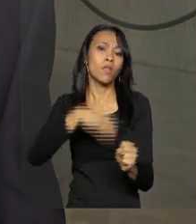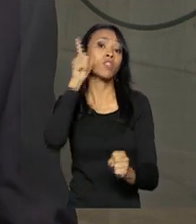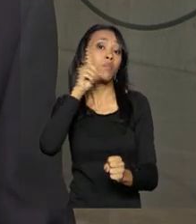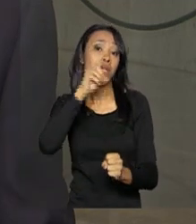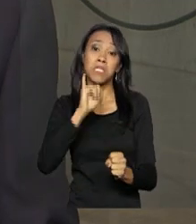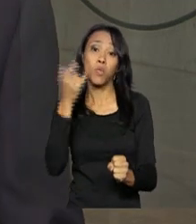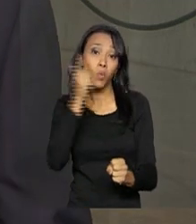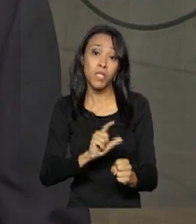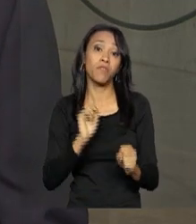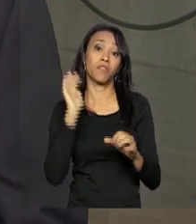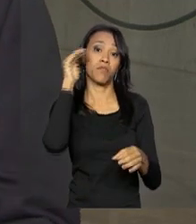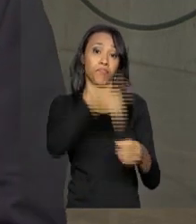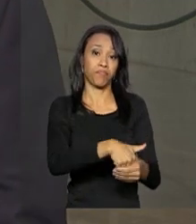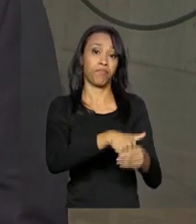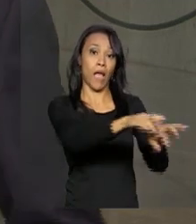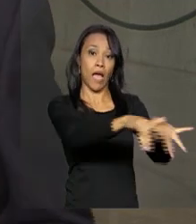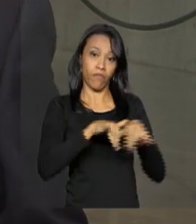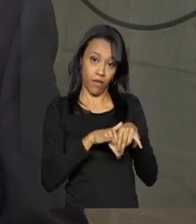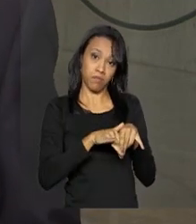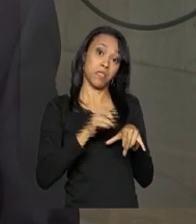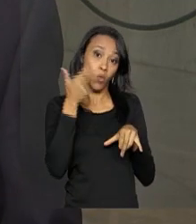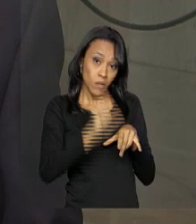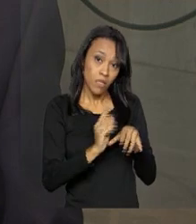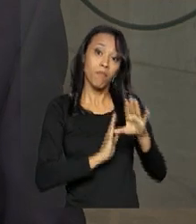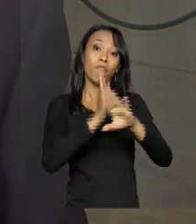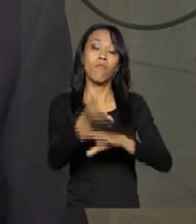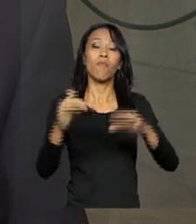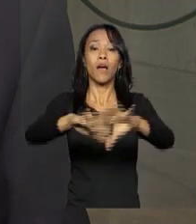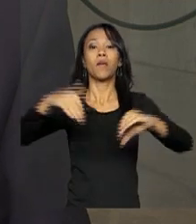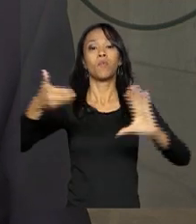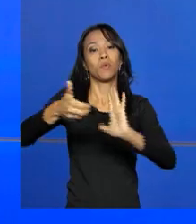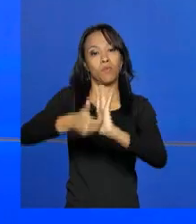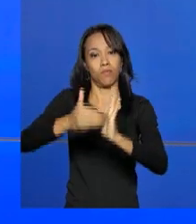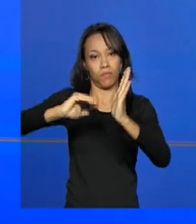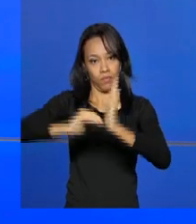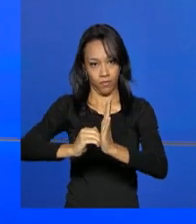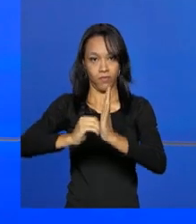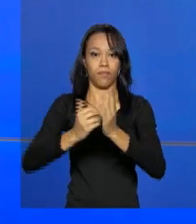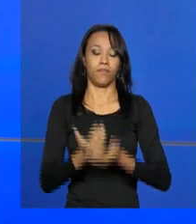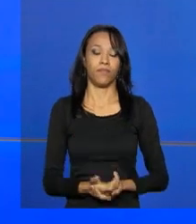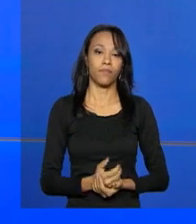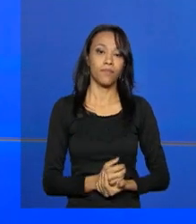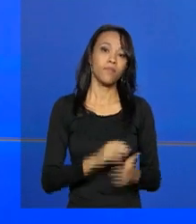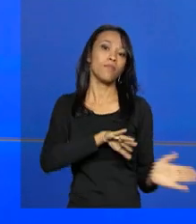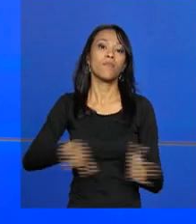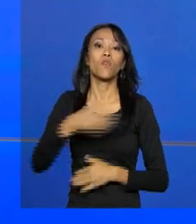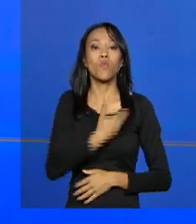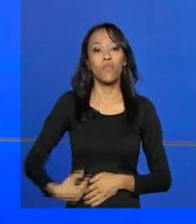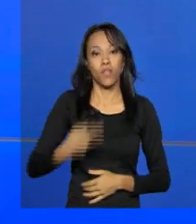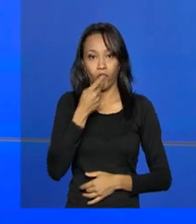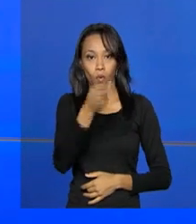arquivado caso contrário segue para o Senado Federal de Brasília Ricardo carandina o governo afirma que o relatório